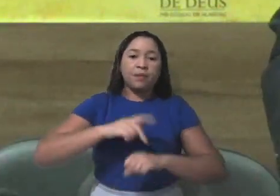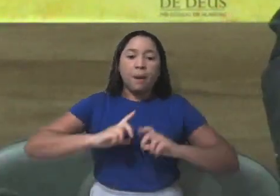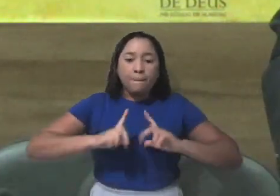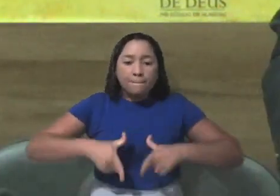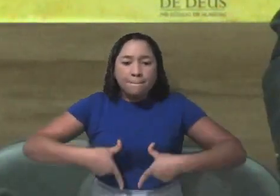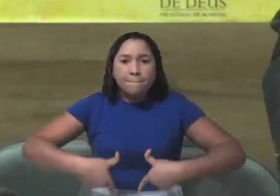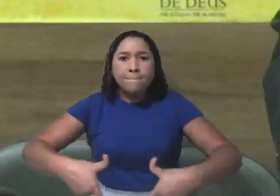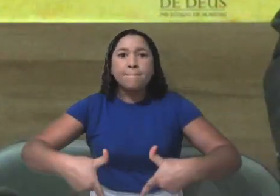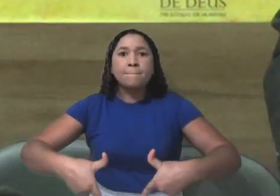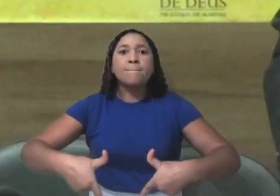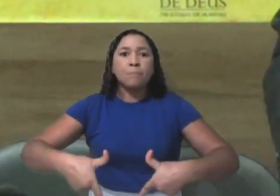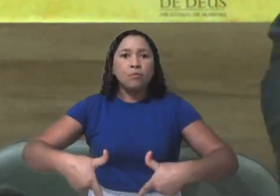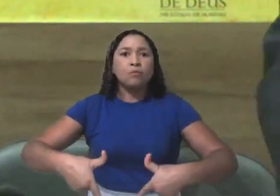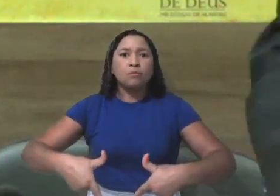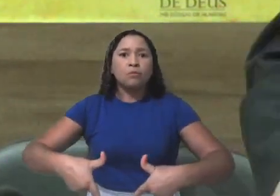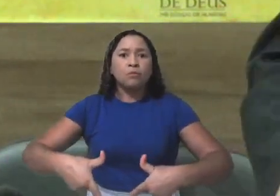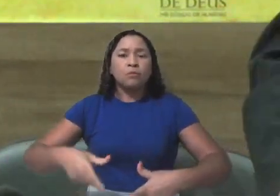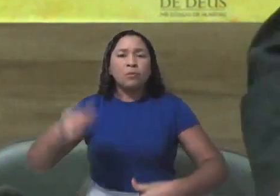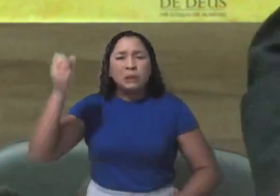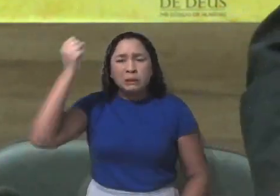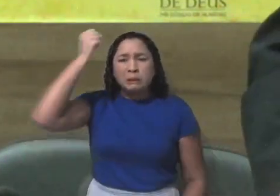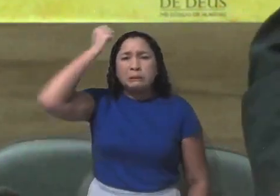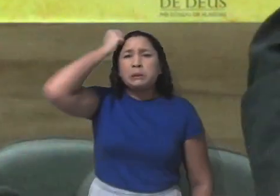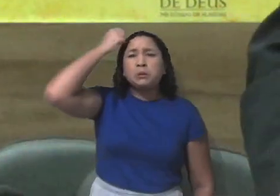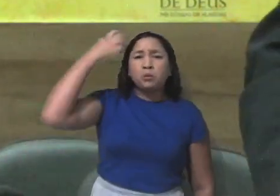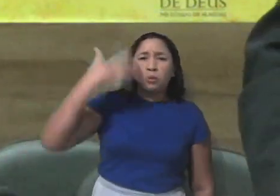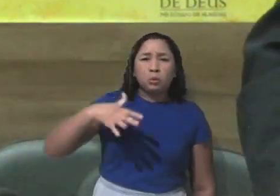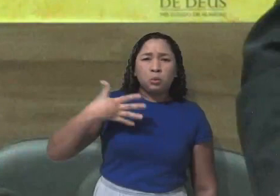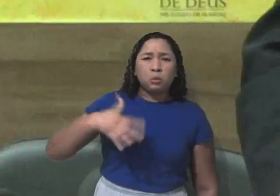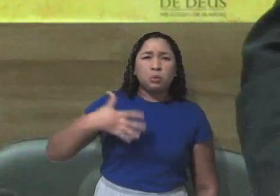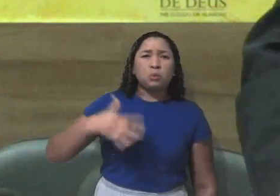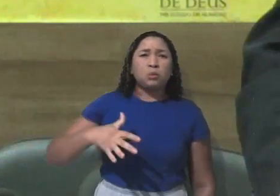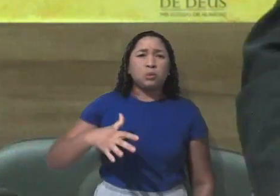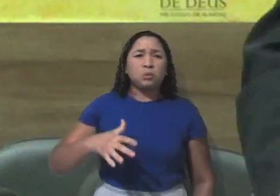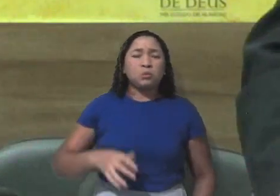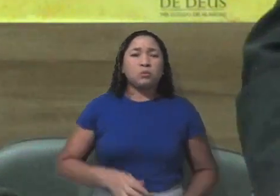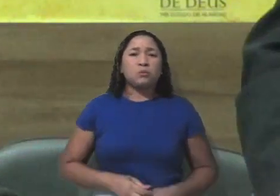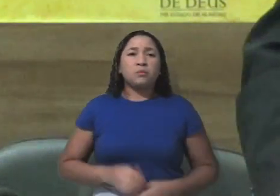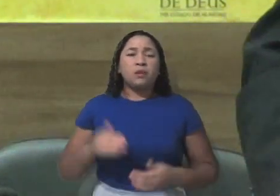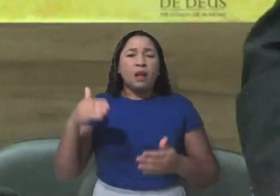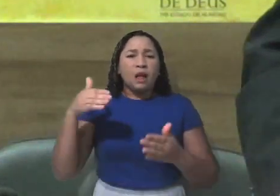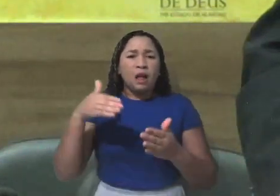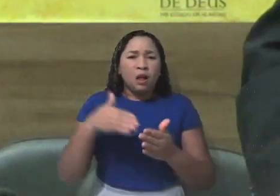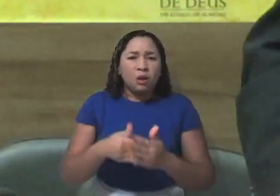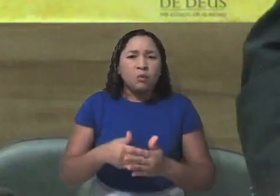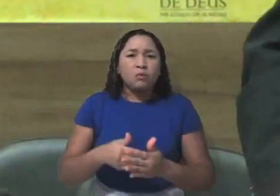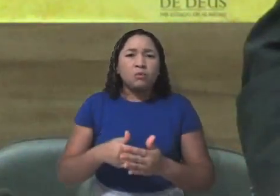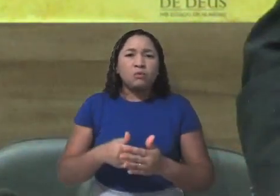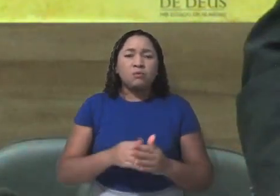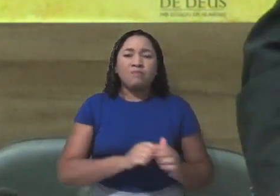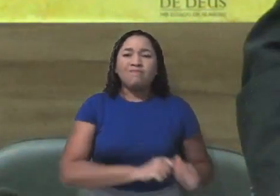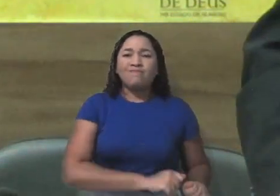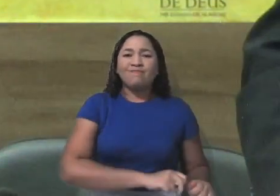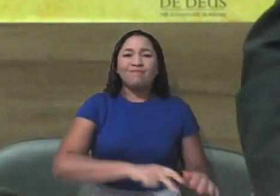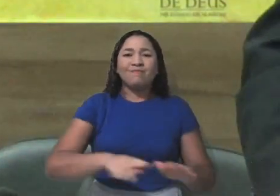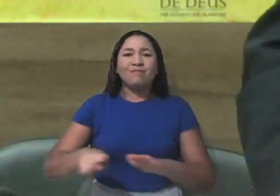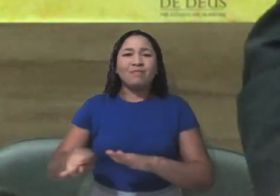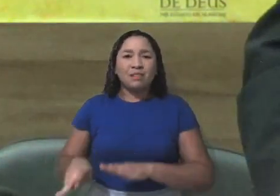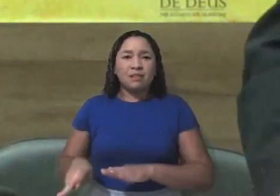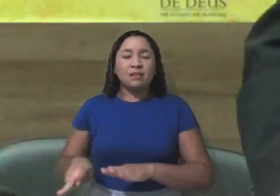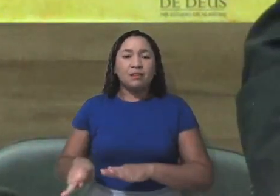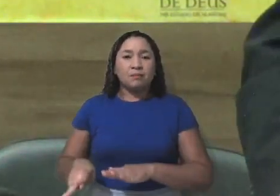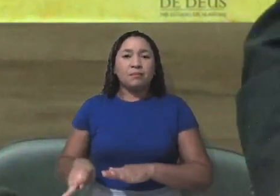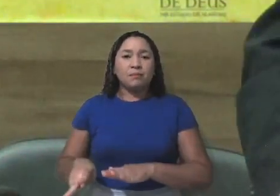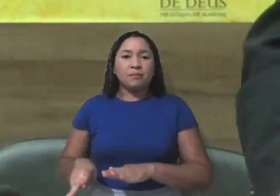última semana e a última semana profética de Daniel, a grande tribulação.